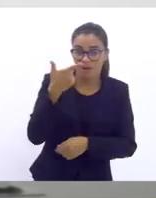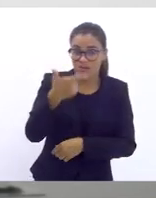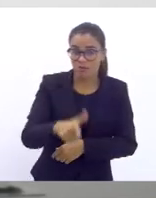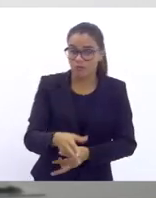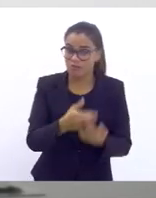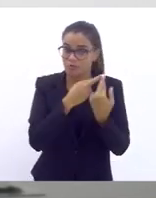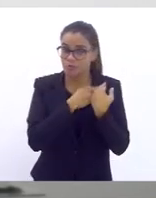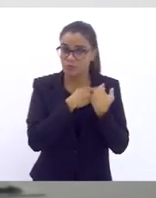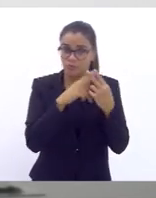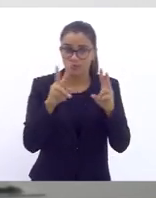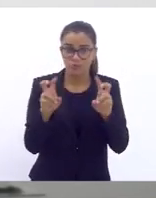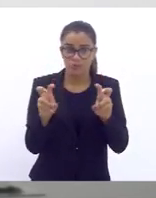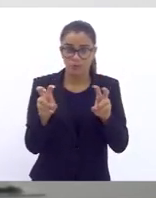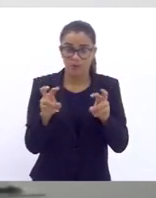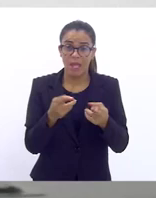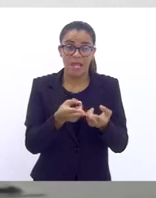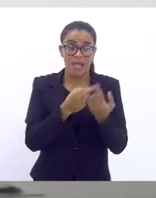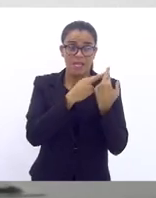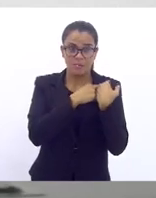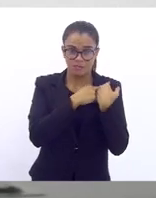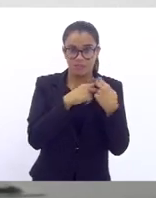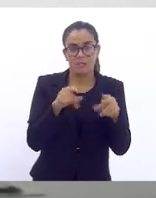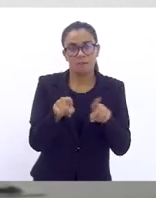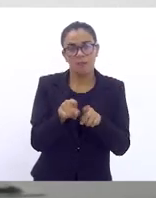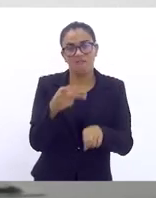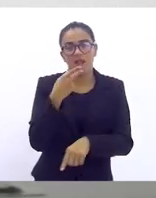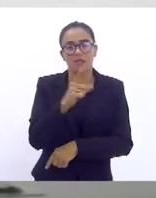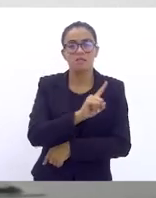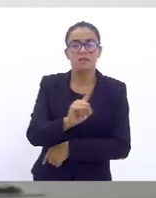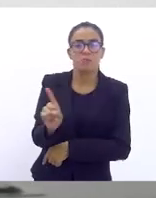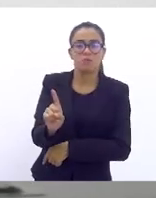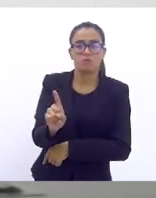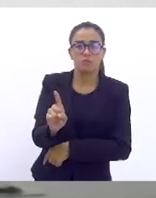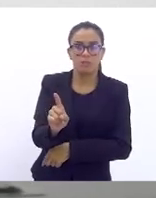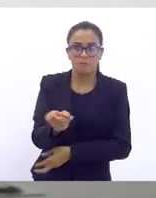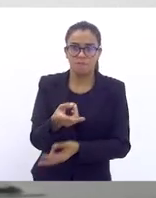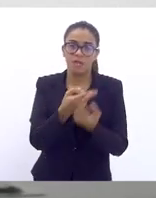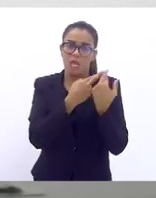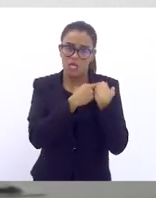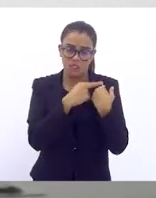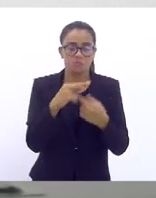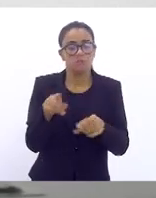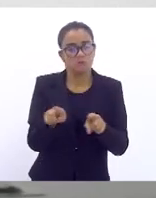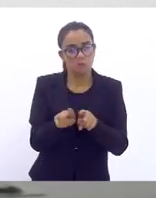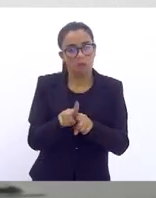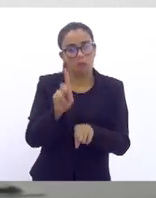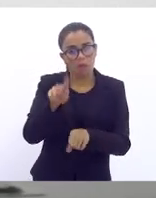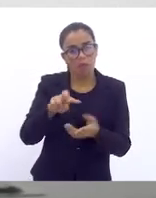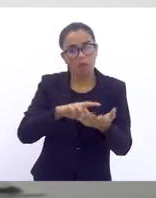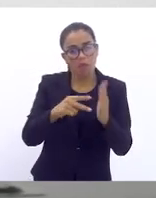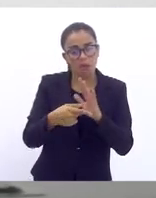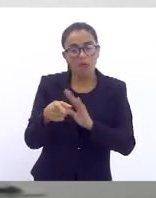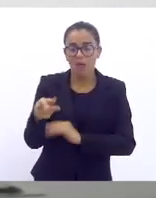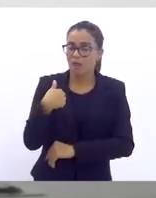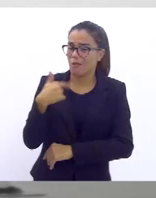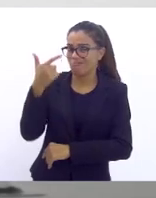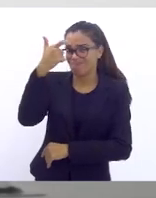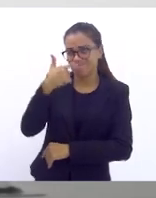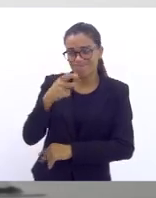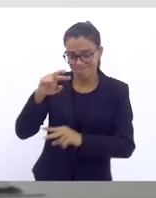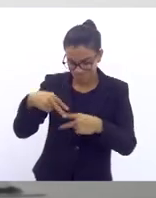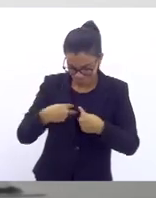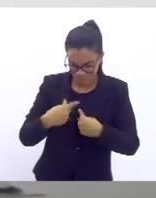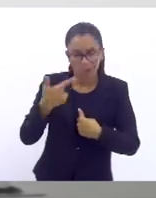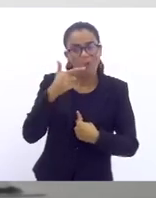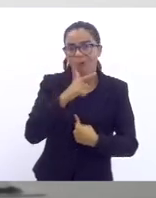responsabilidade responsabilidade também é saber dizer não responsabilidade é também dizer Olha eu não consigo eu